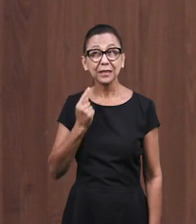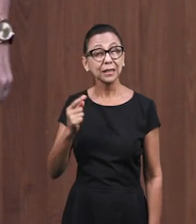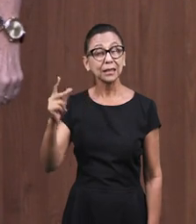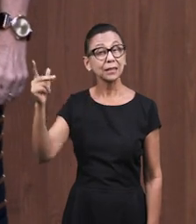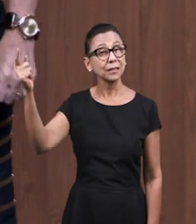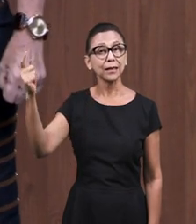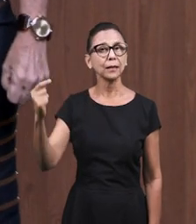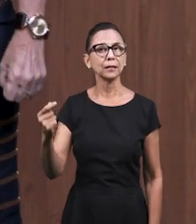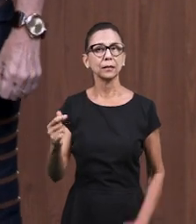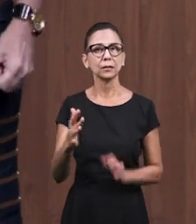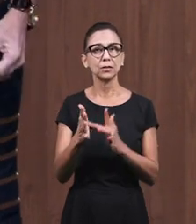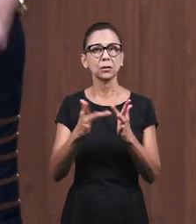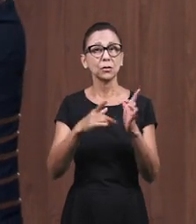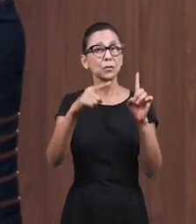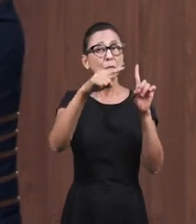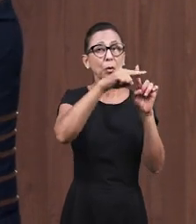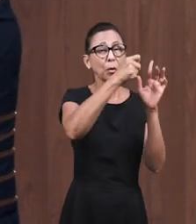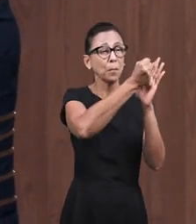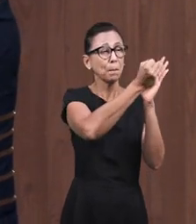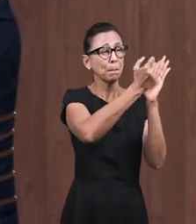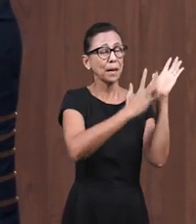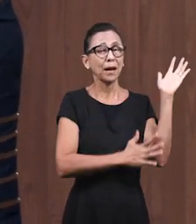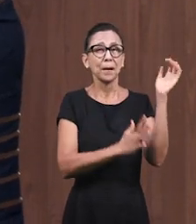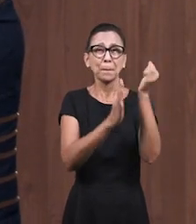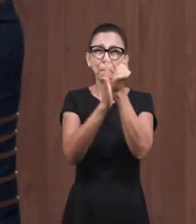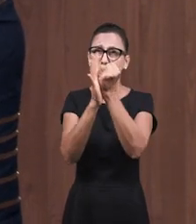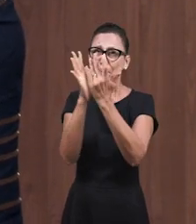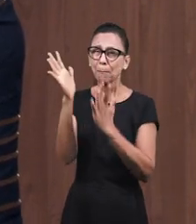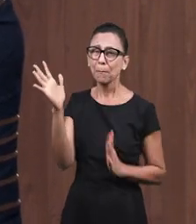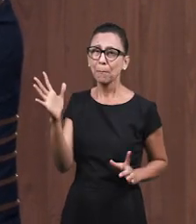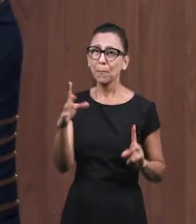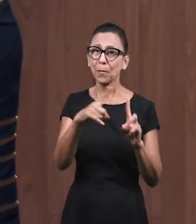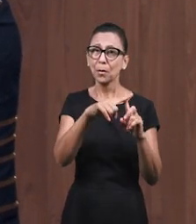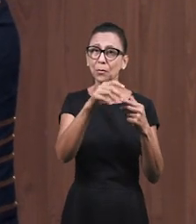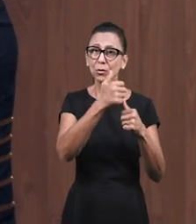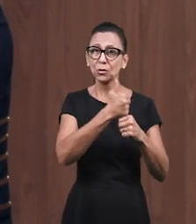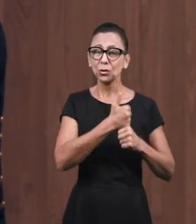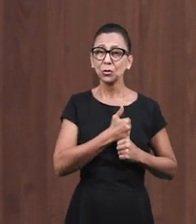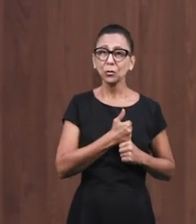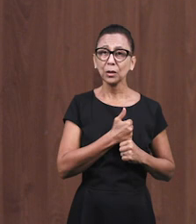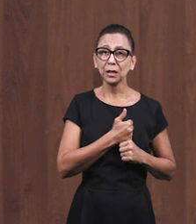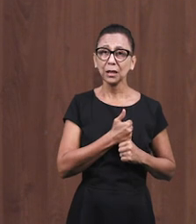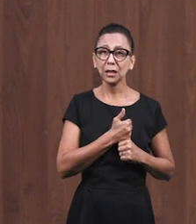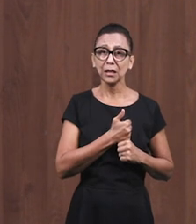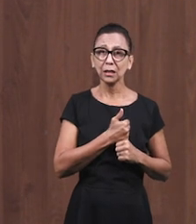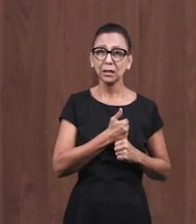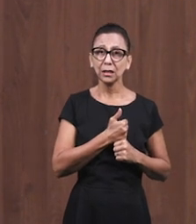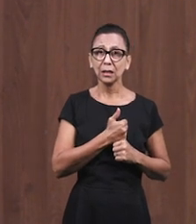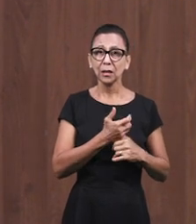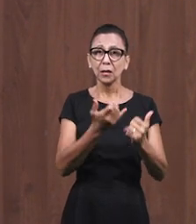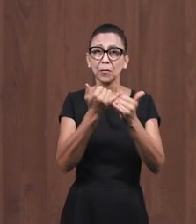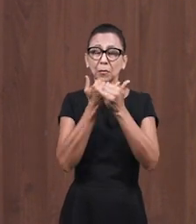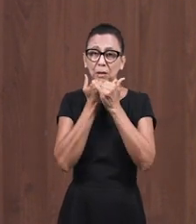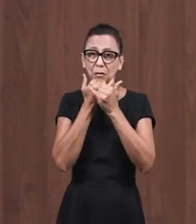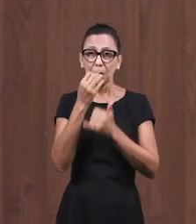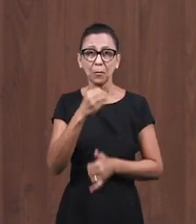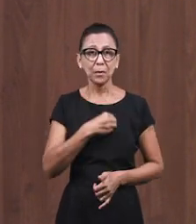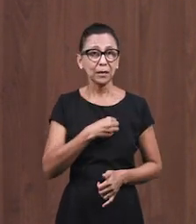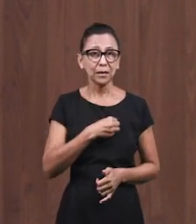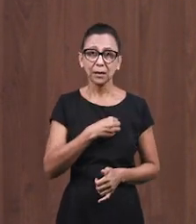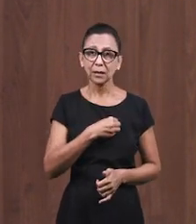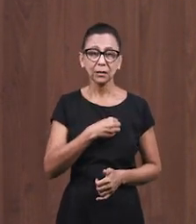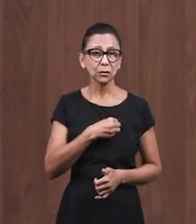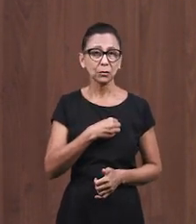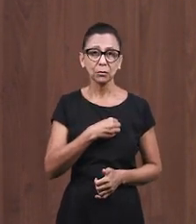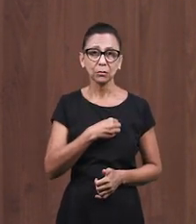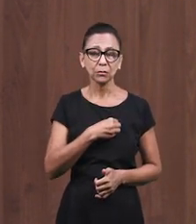cruz, derramou o seu sangue pelo seu pecado, pelo meu pecado. Não trocaremos salvação